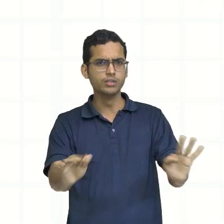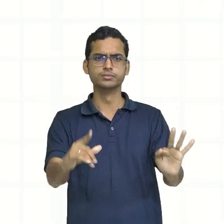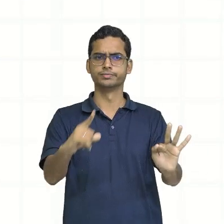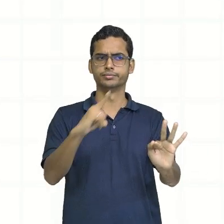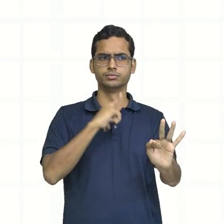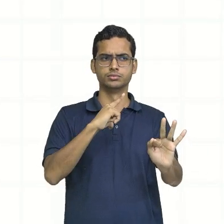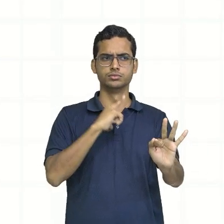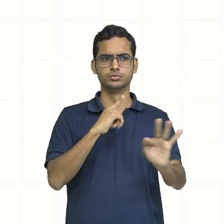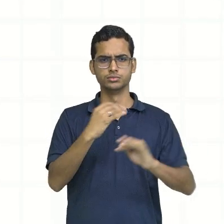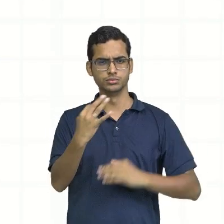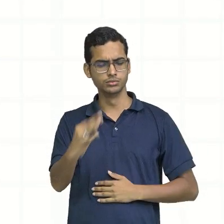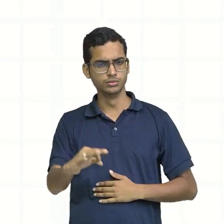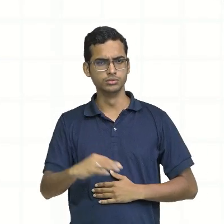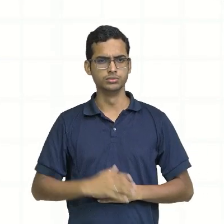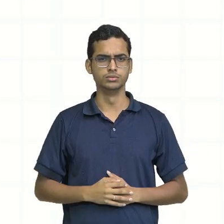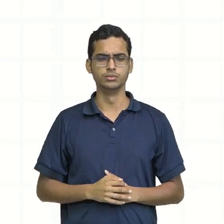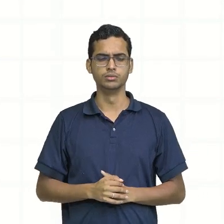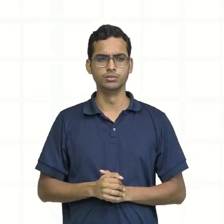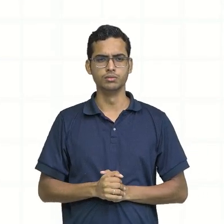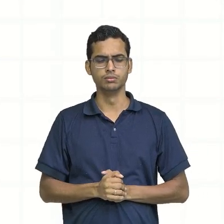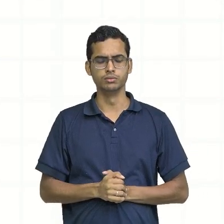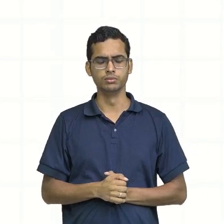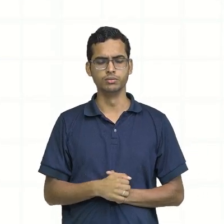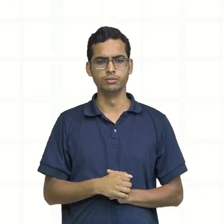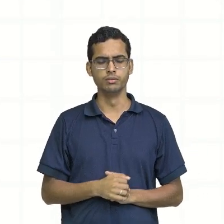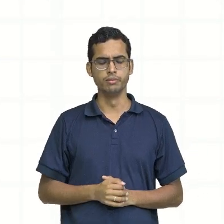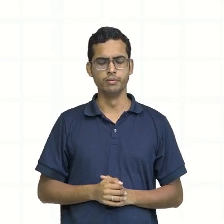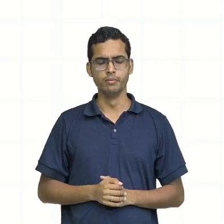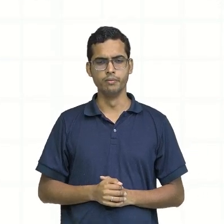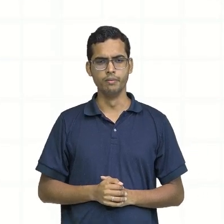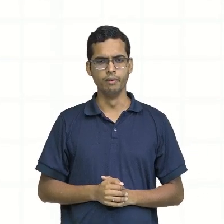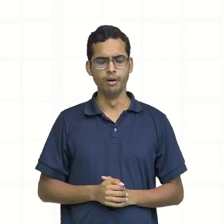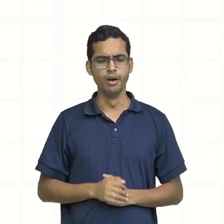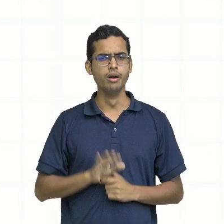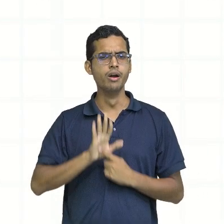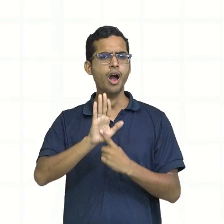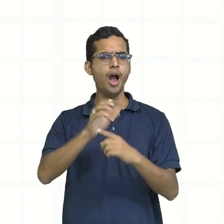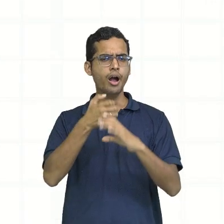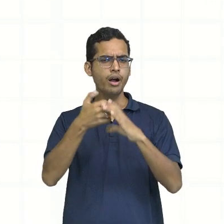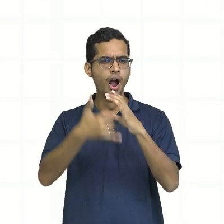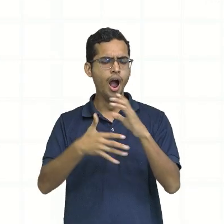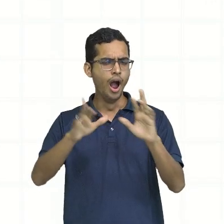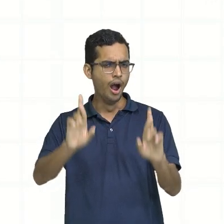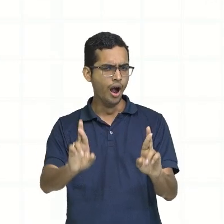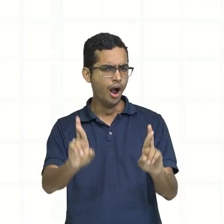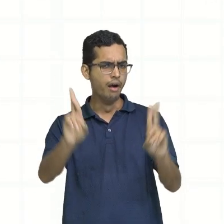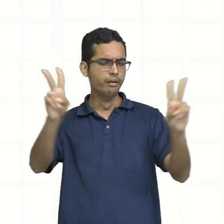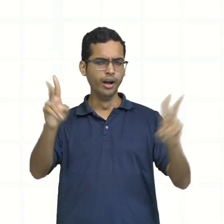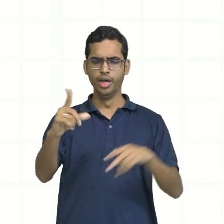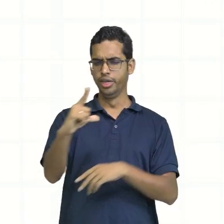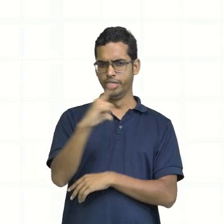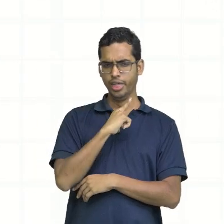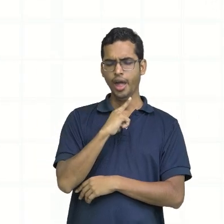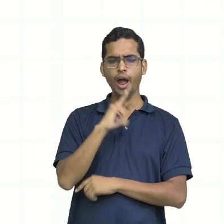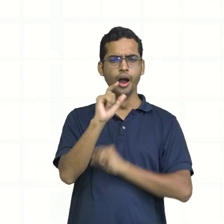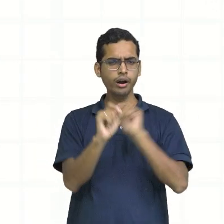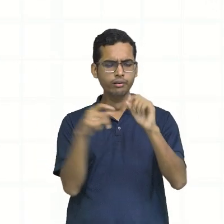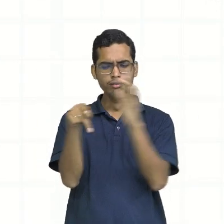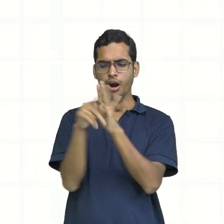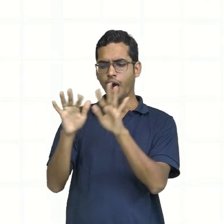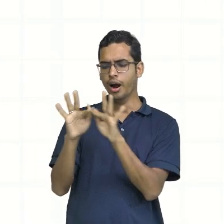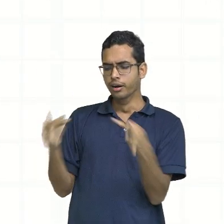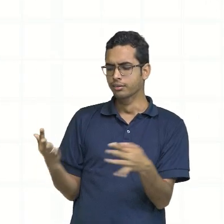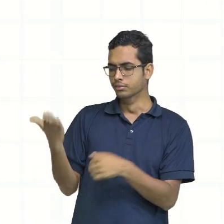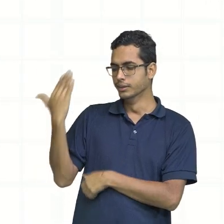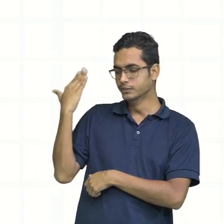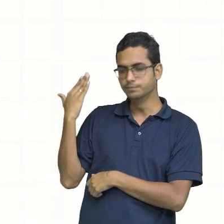elas, e ele traz, então, essa diferença entre o simple past, tá?